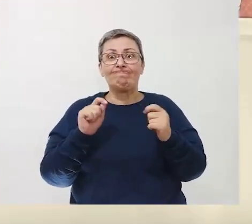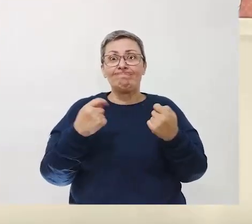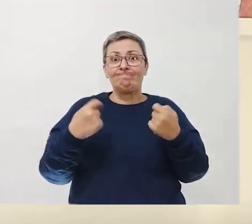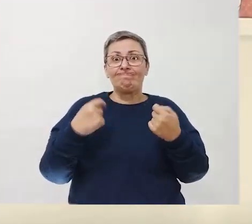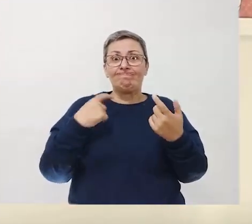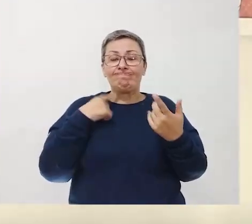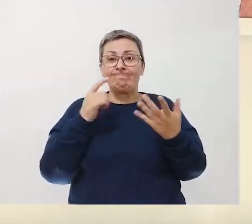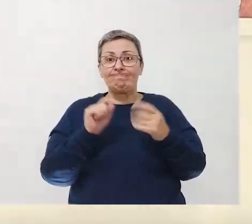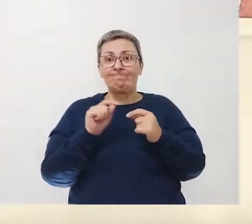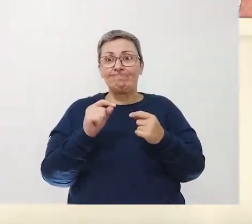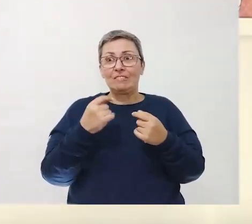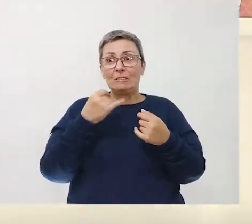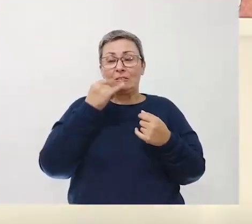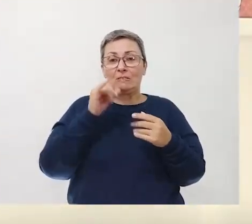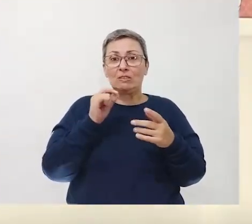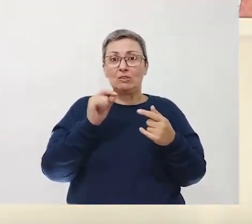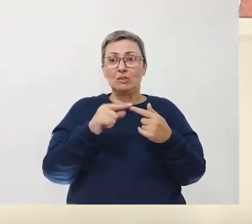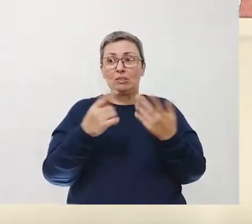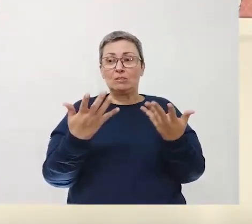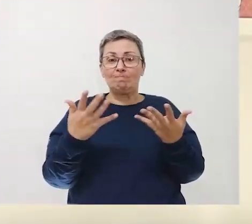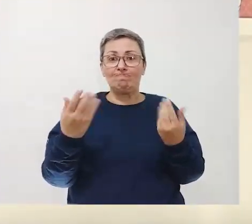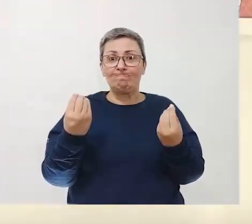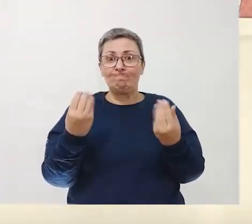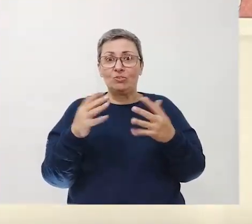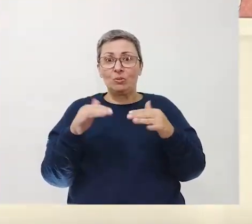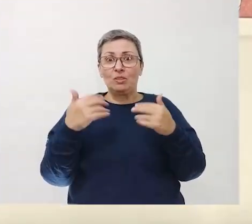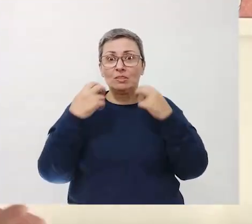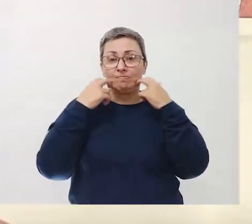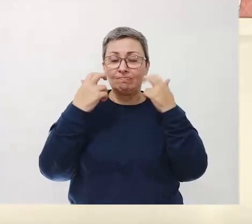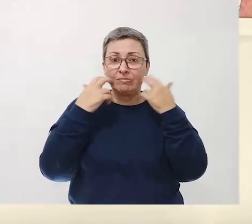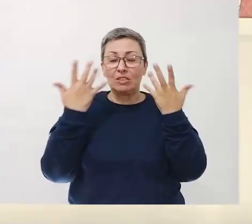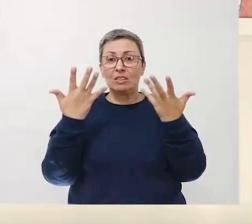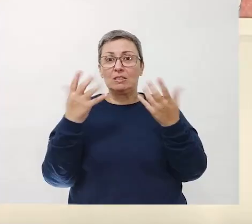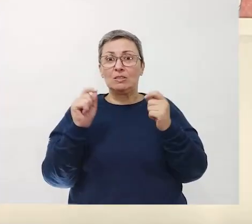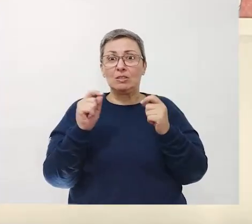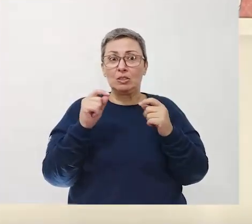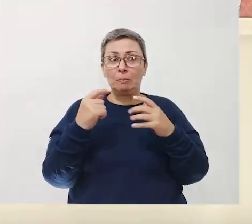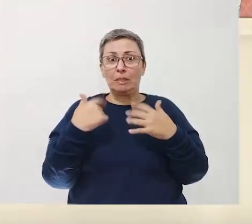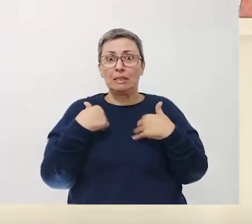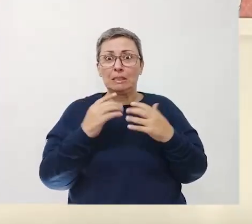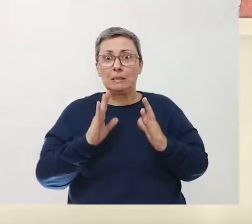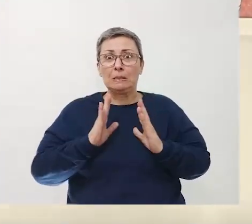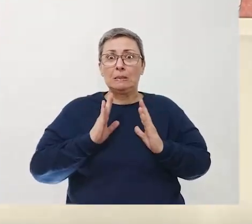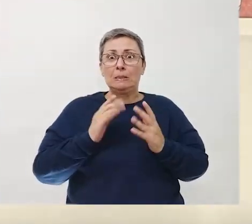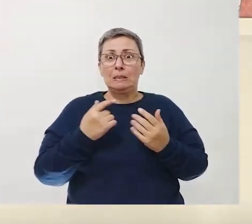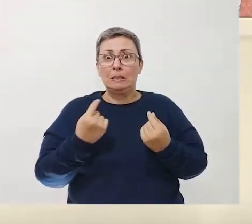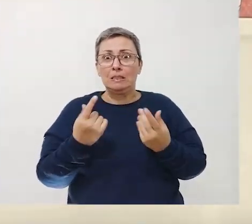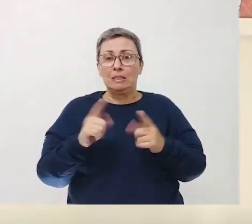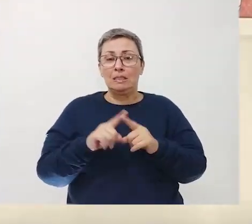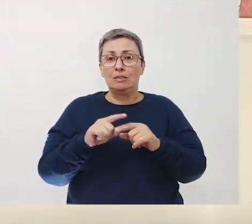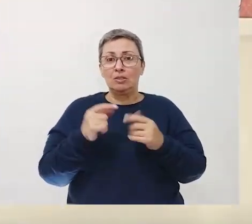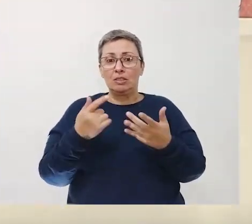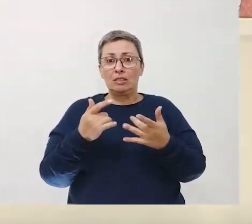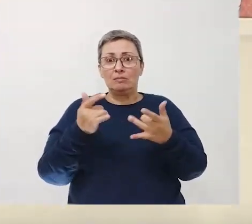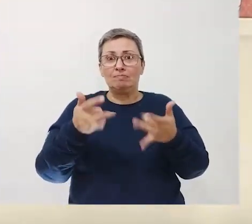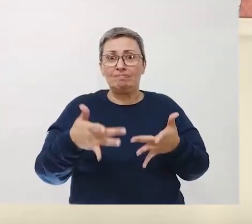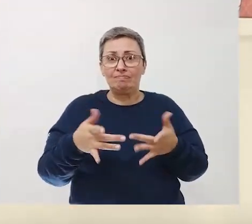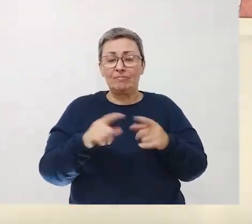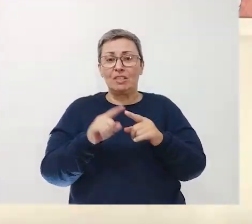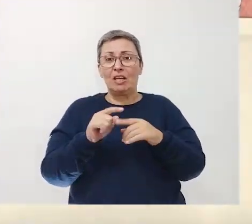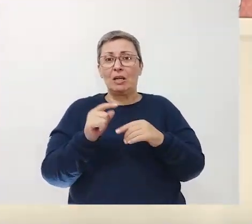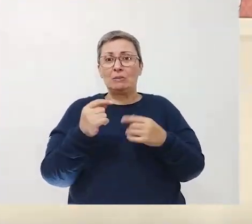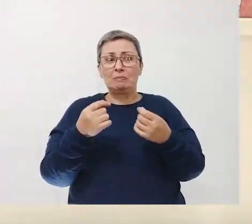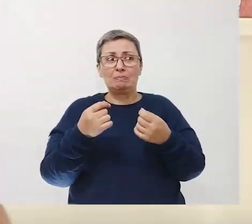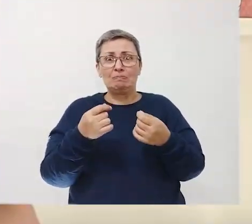nossa vida, né? A ponto de fazer com que a gente deixe de ser funcional. Ou seja, quando a timidez começa a paralisar a